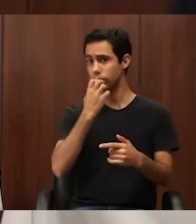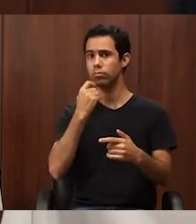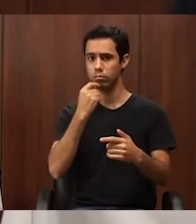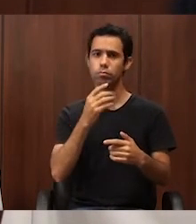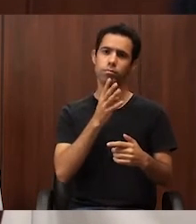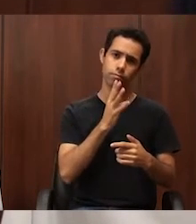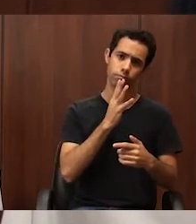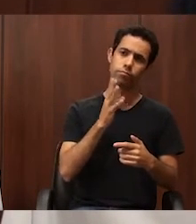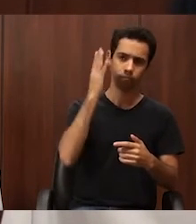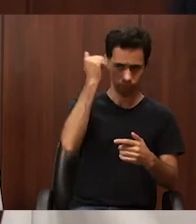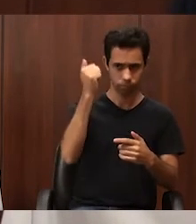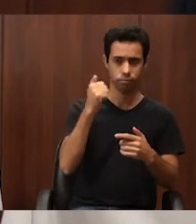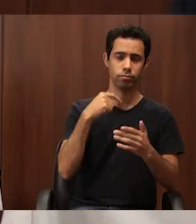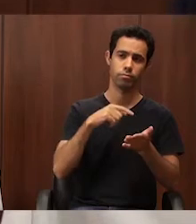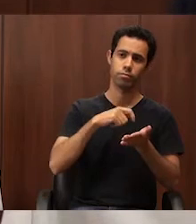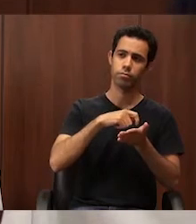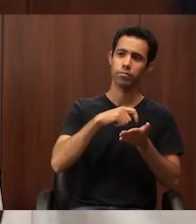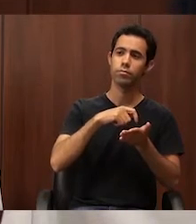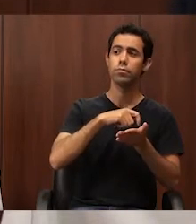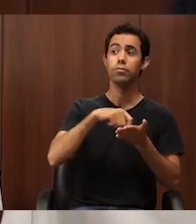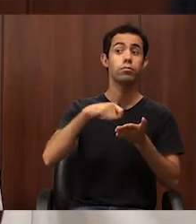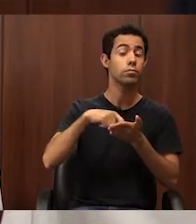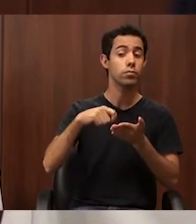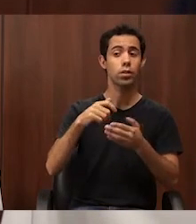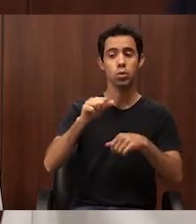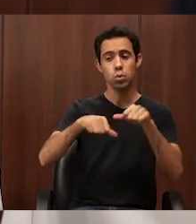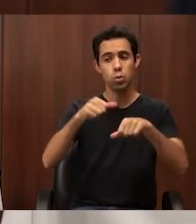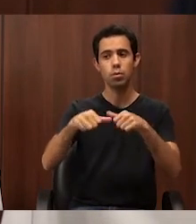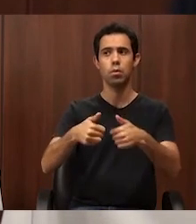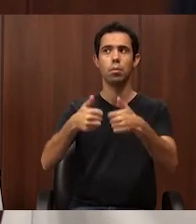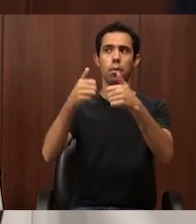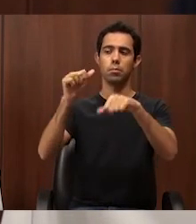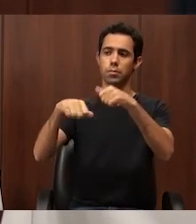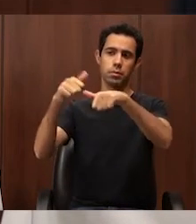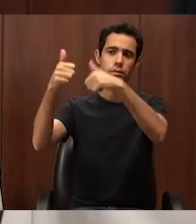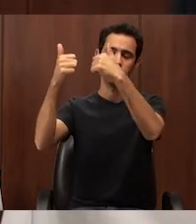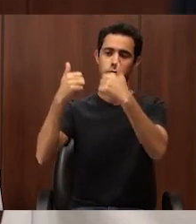reconhecemos que há, sim, pontos a serem melhorados e muitos pontos a serem melhorados.